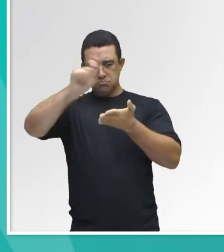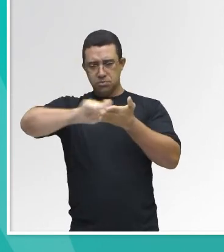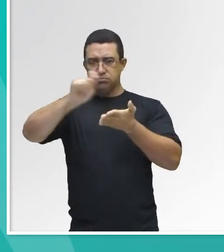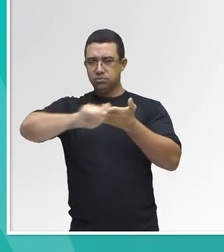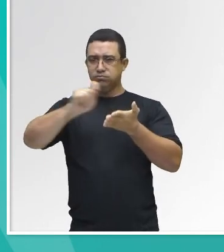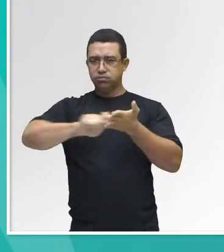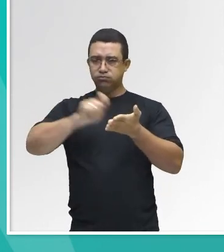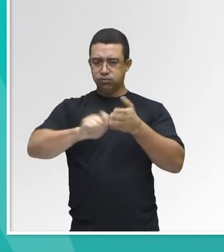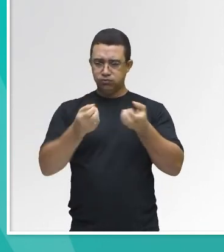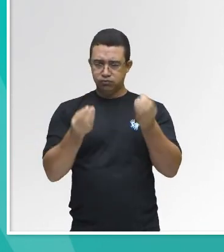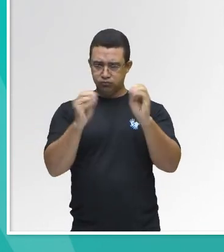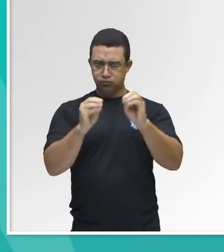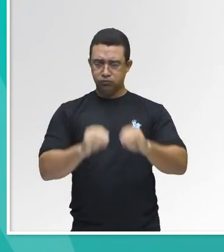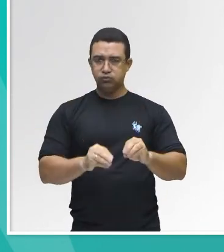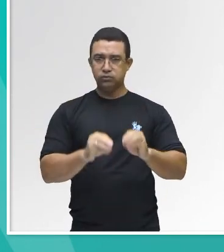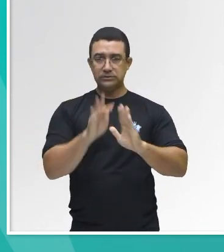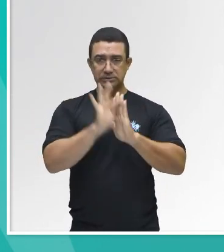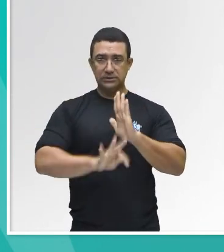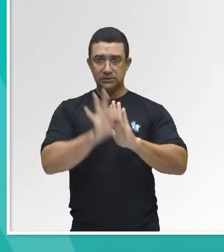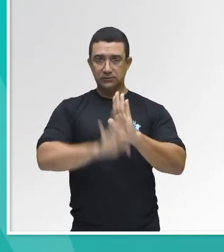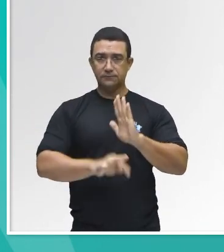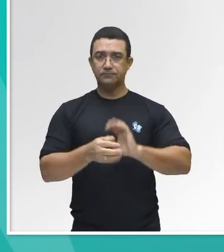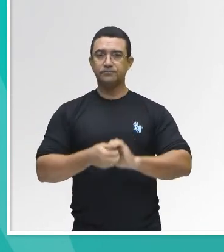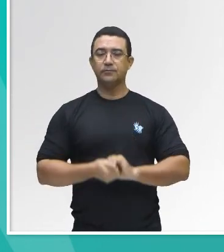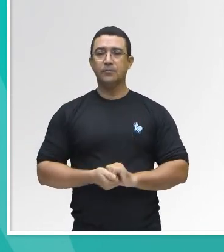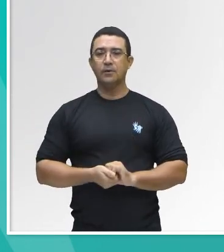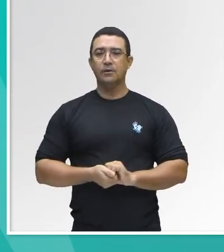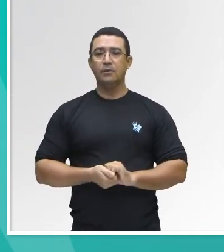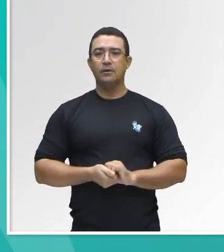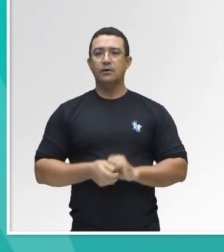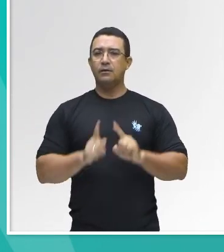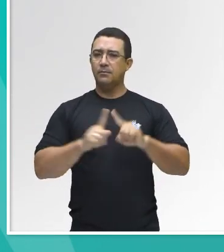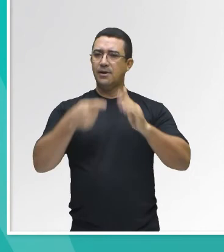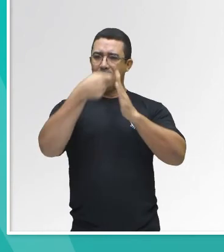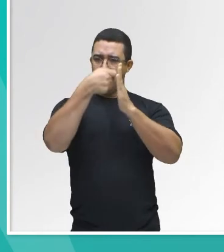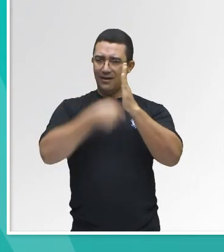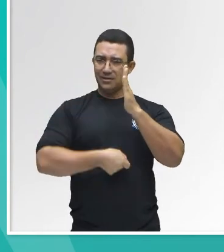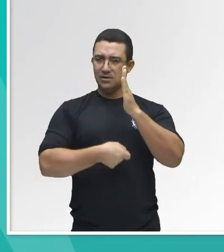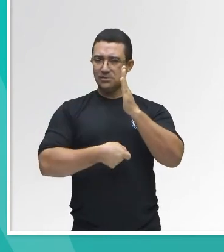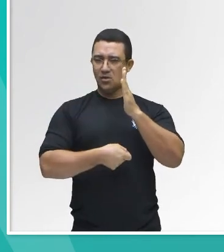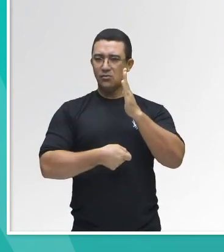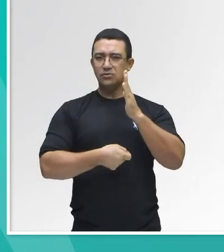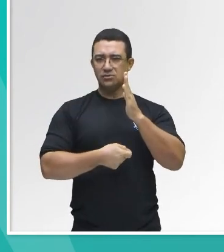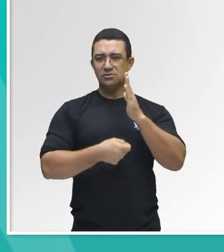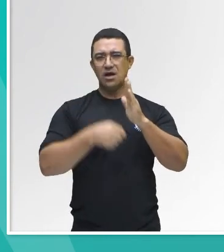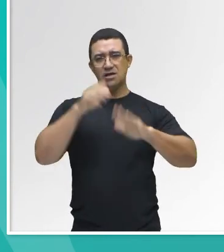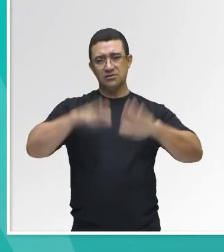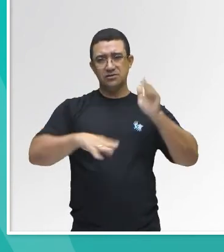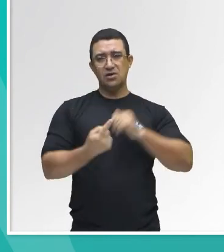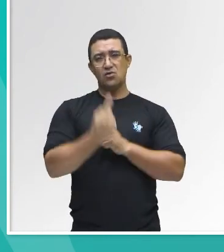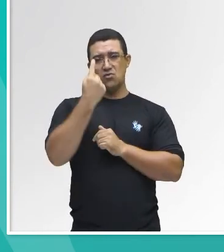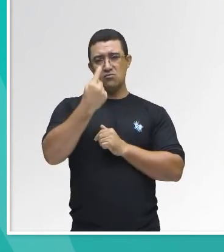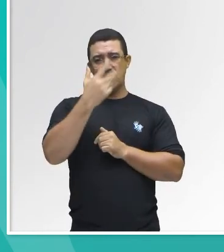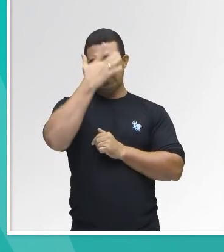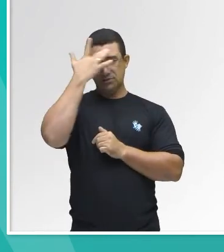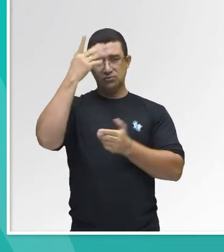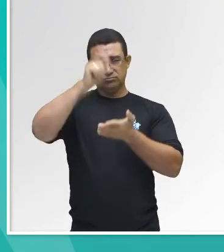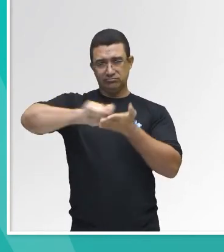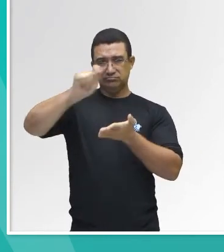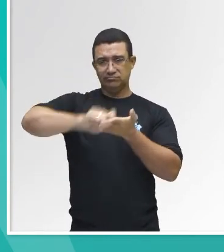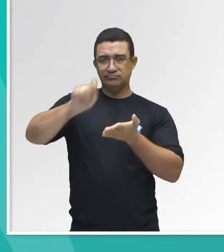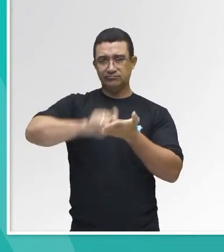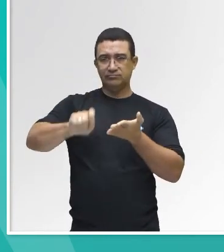durante a exposição. No caso de uma redação, é mais monologada, né? Se fosse no debate,